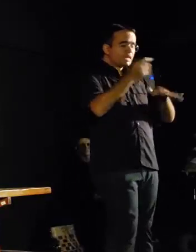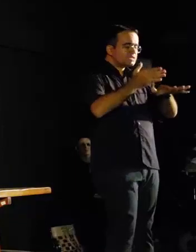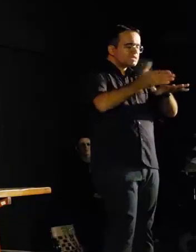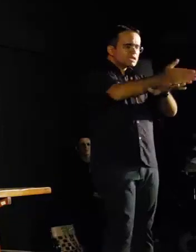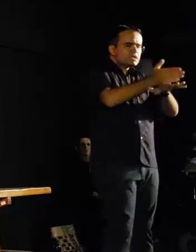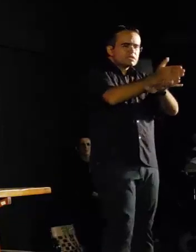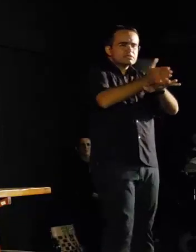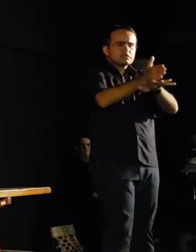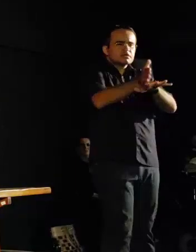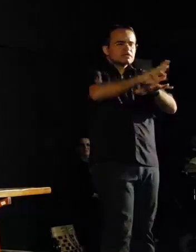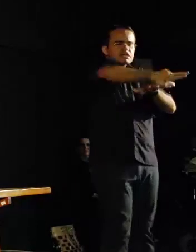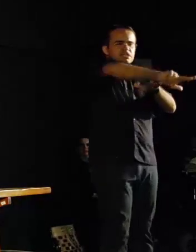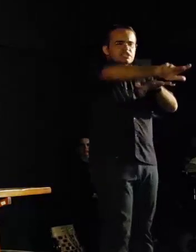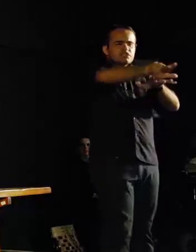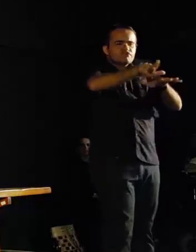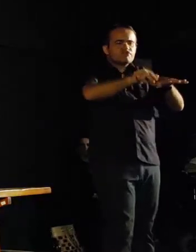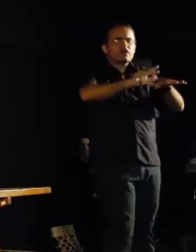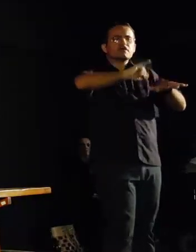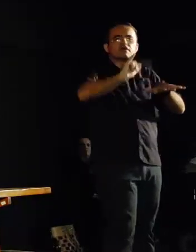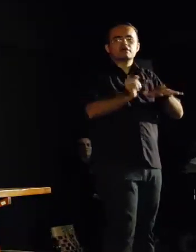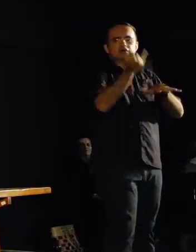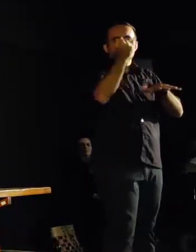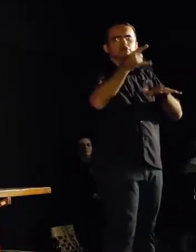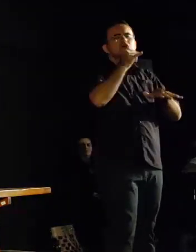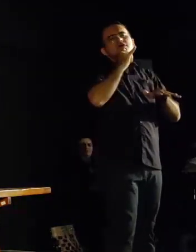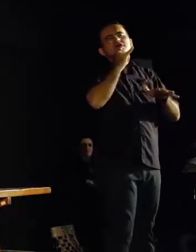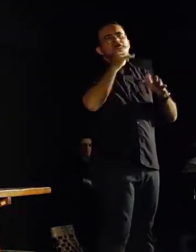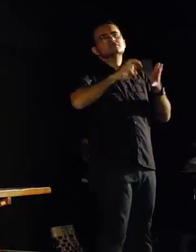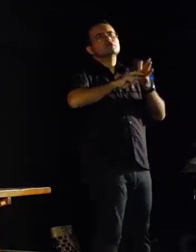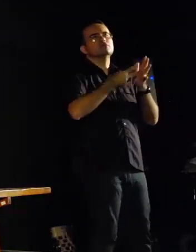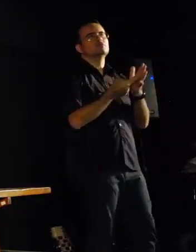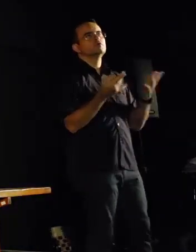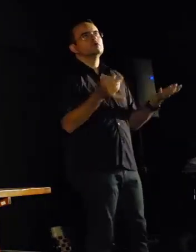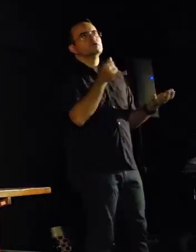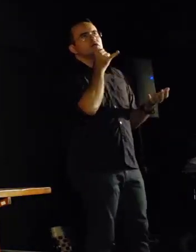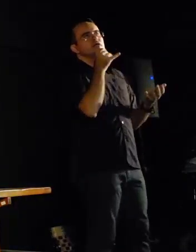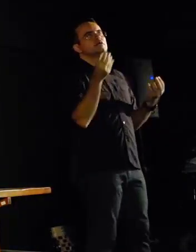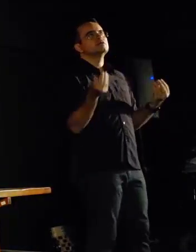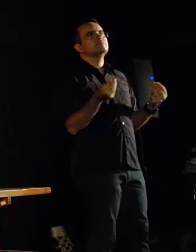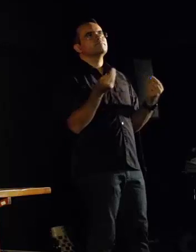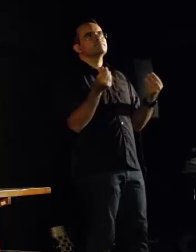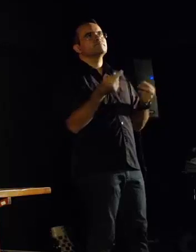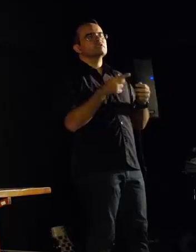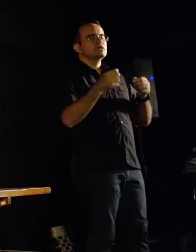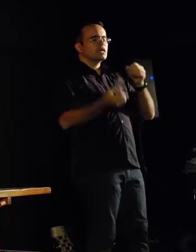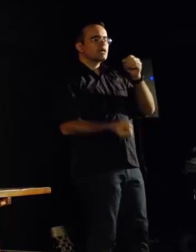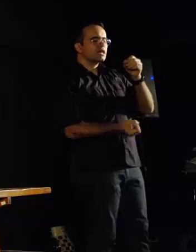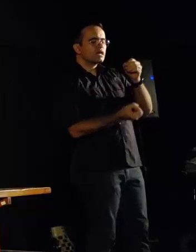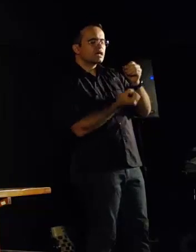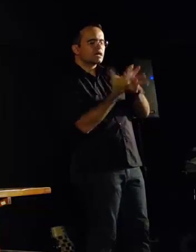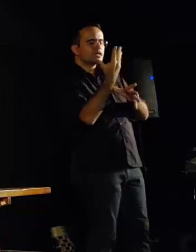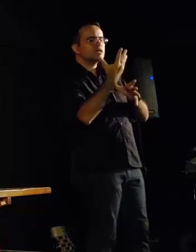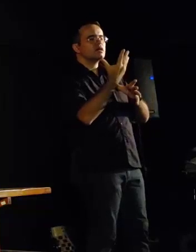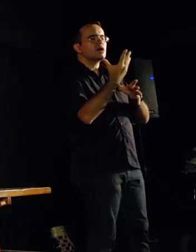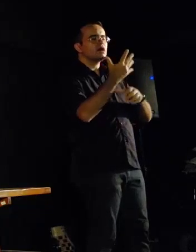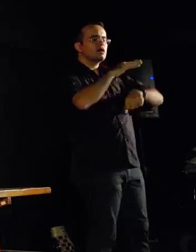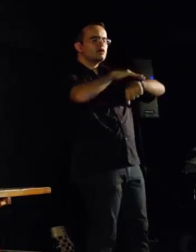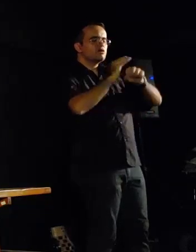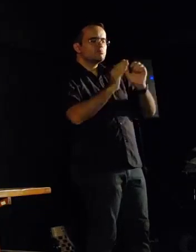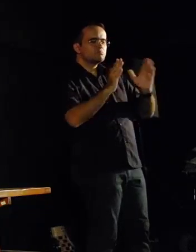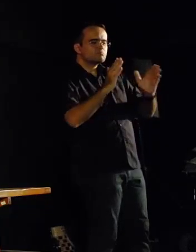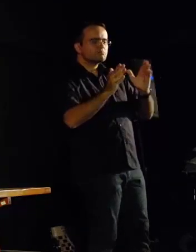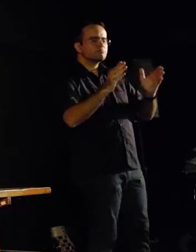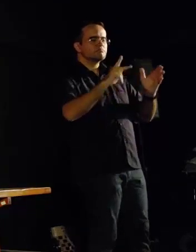Lutar com múltiplas armas significa você criar situações nas quais você